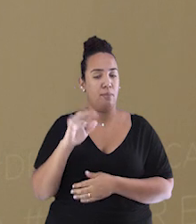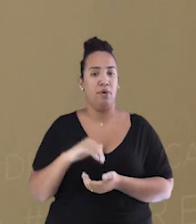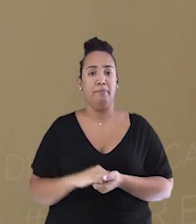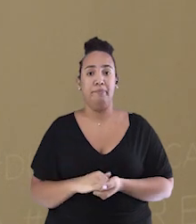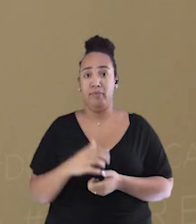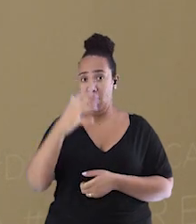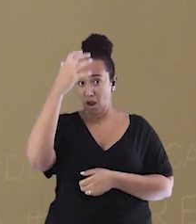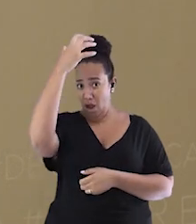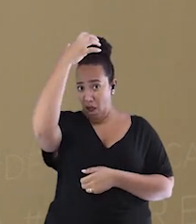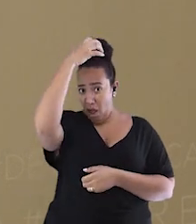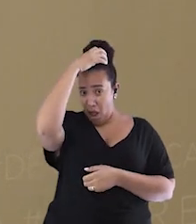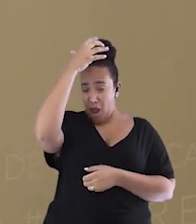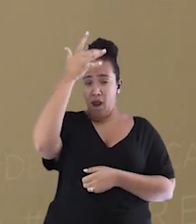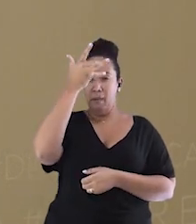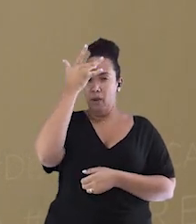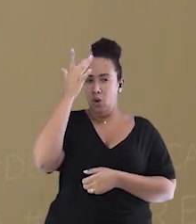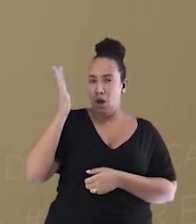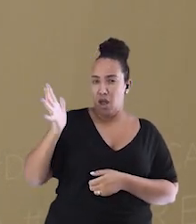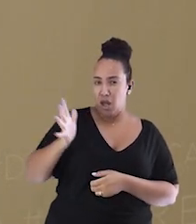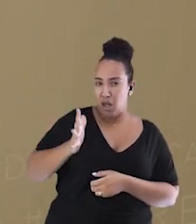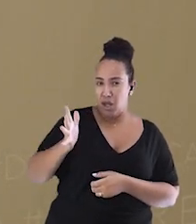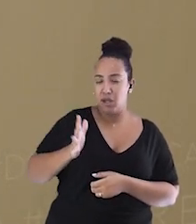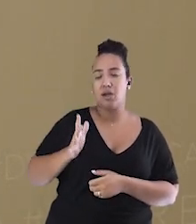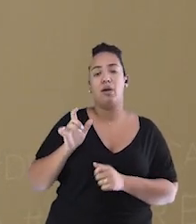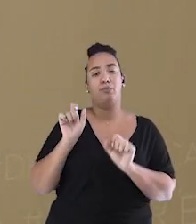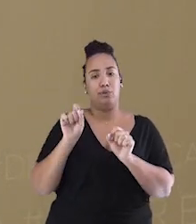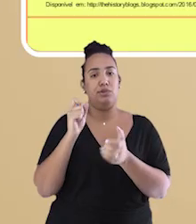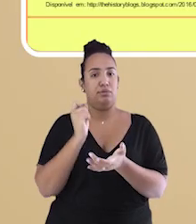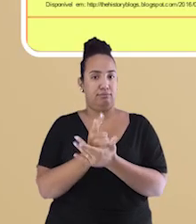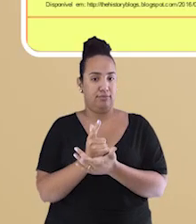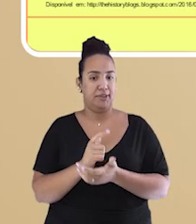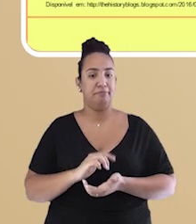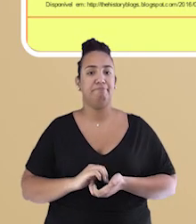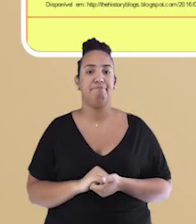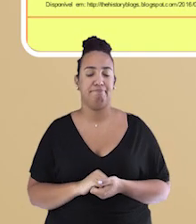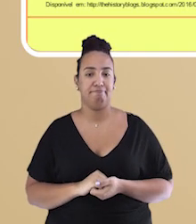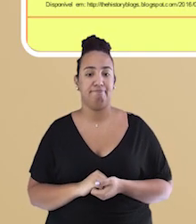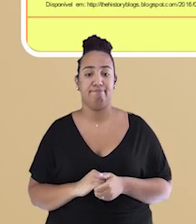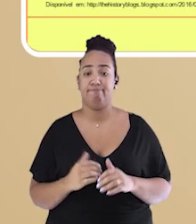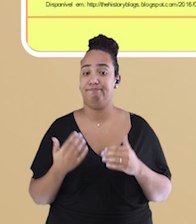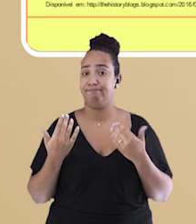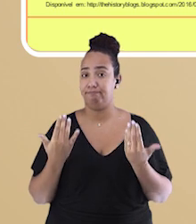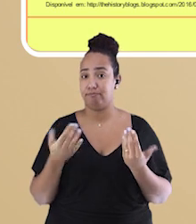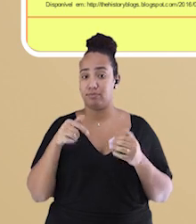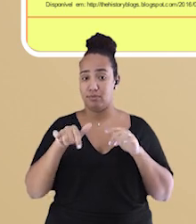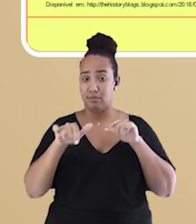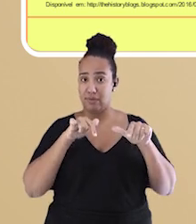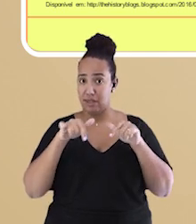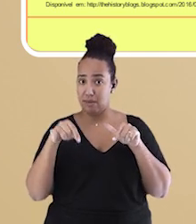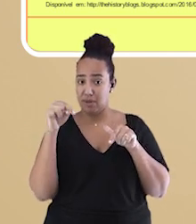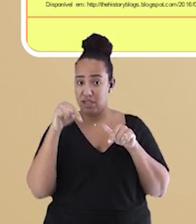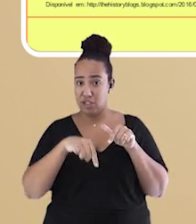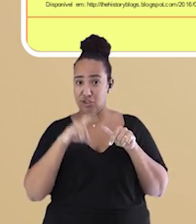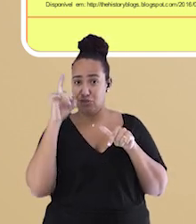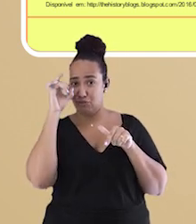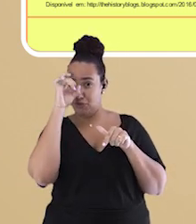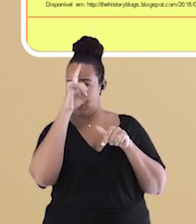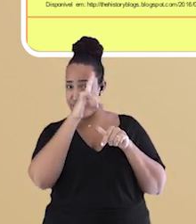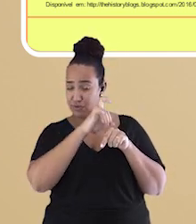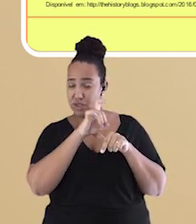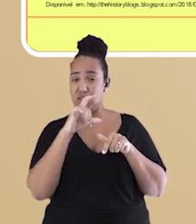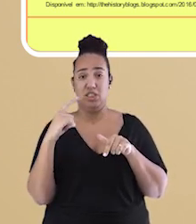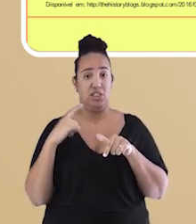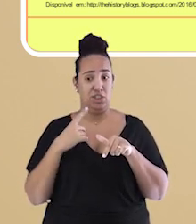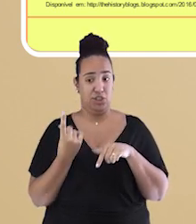consumido por reis e nobres do continente. Para dar conta desse trabalho que dava muito